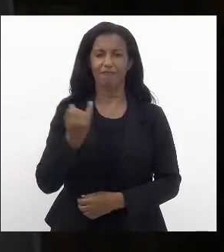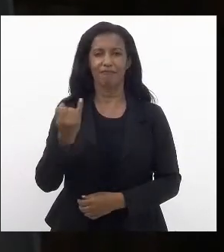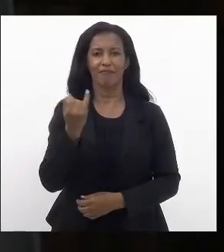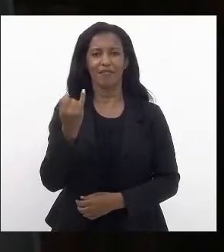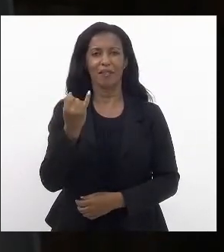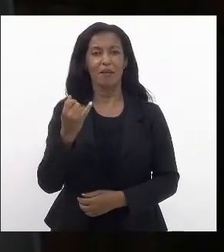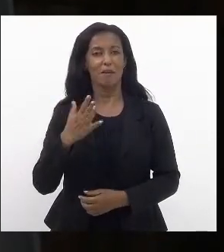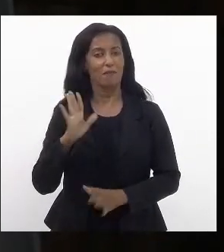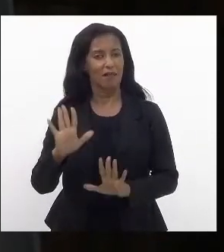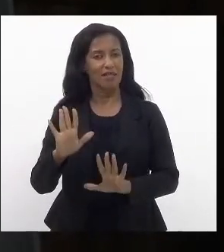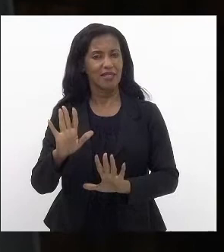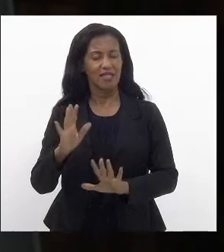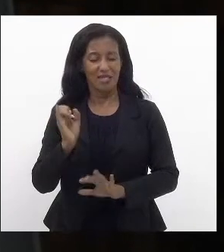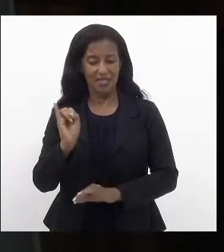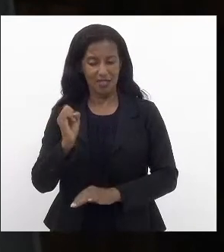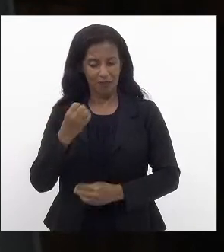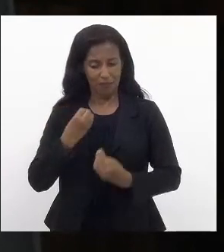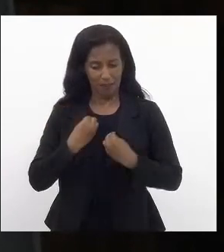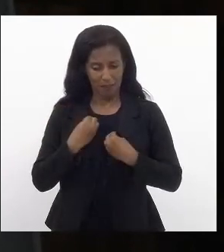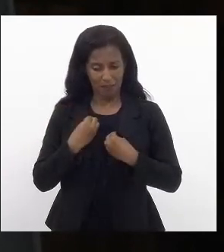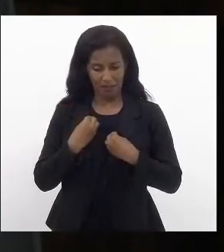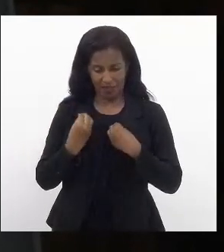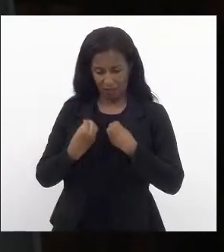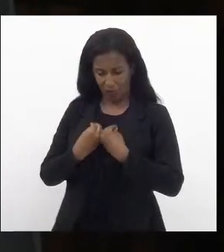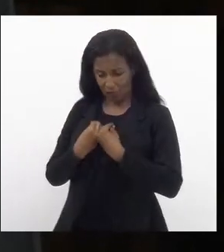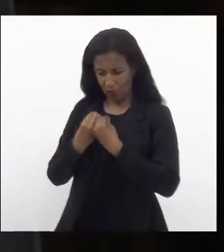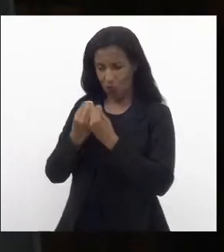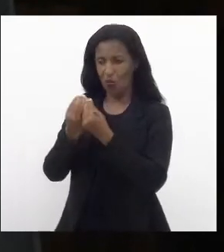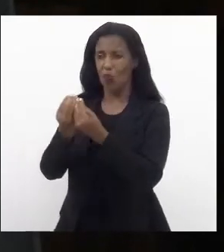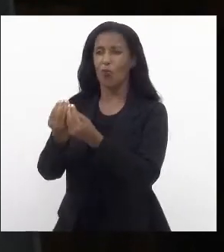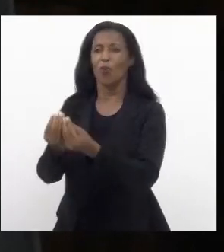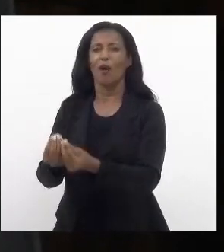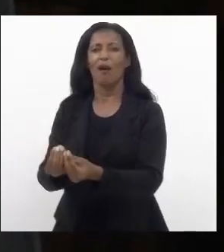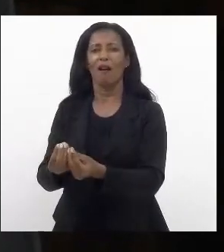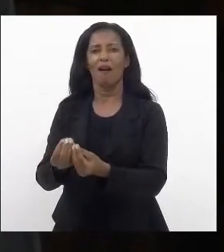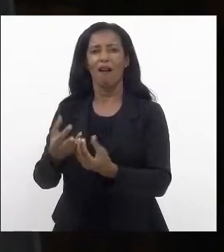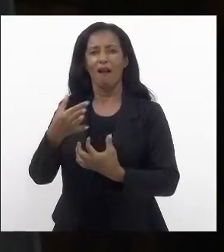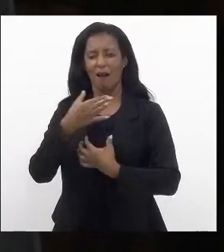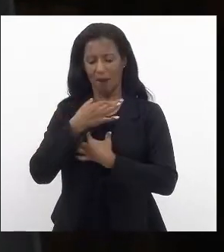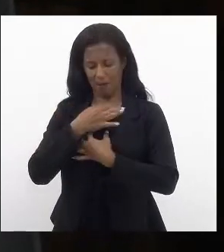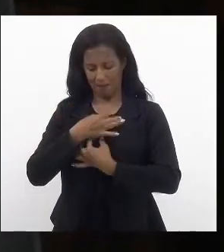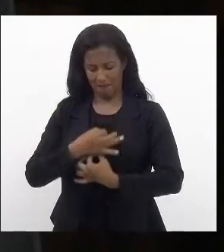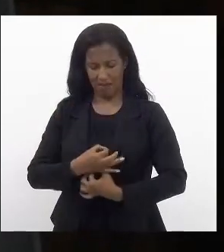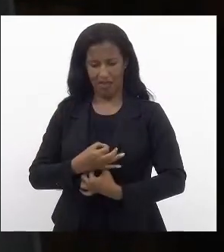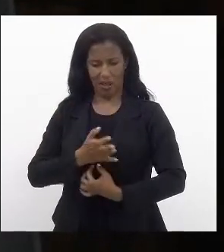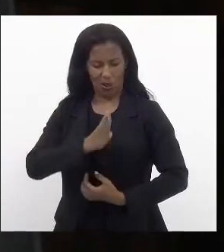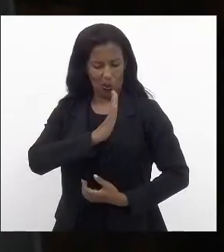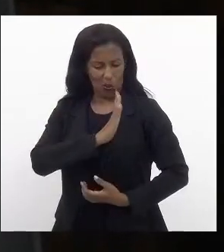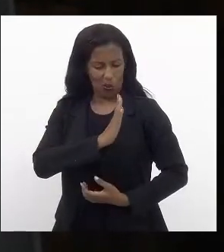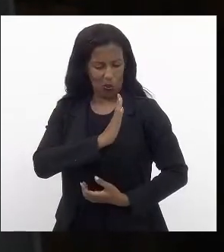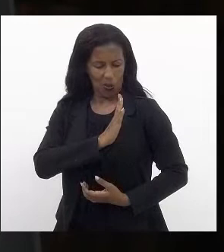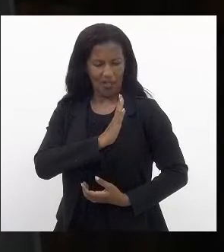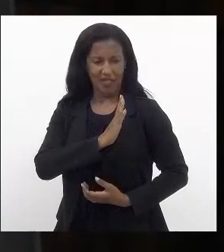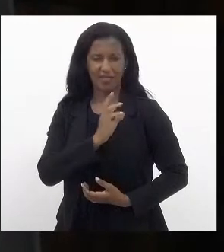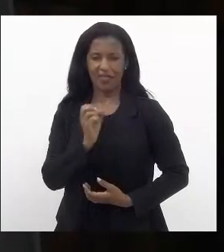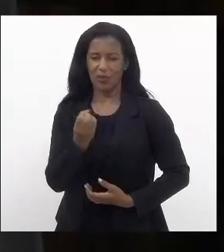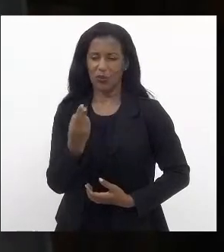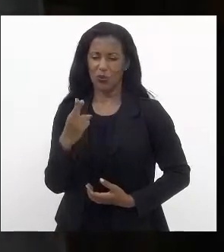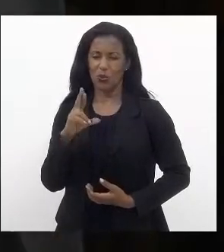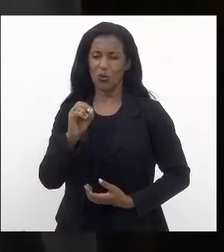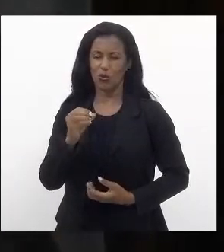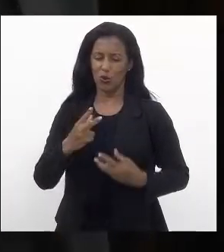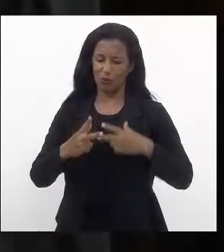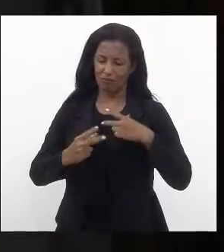mim, eu vou dar para você a medalha de coração de ouro. Muito